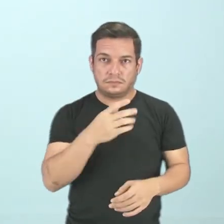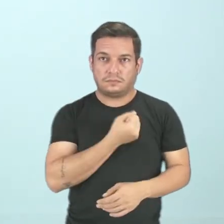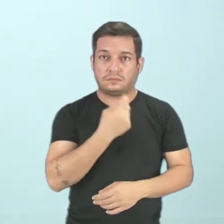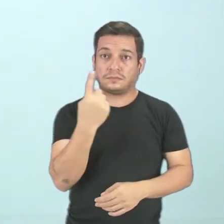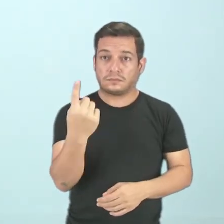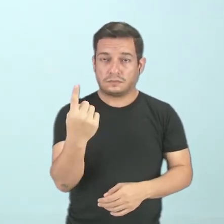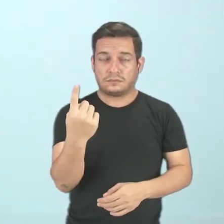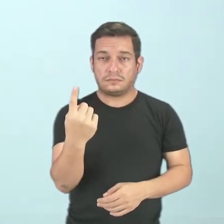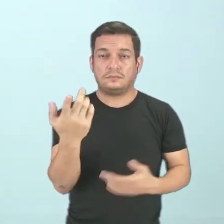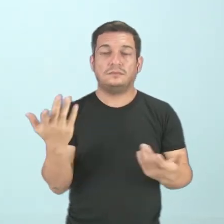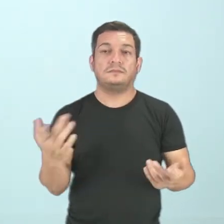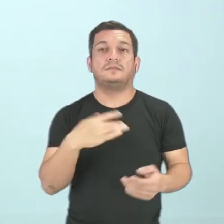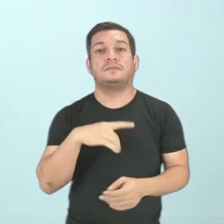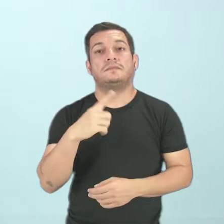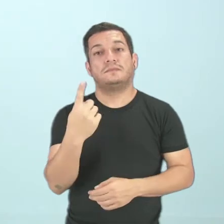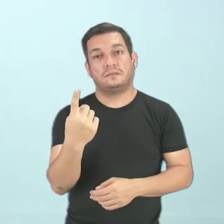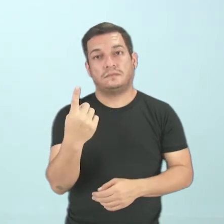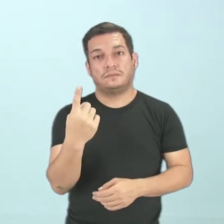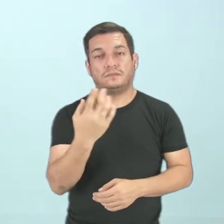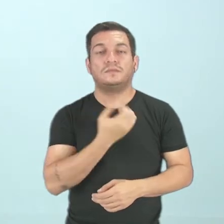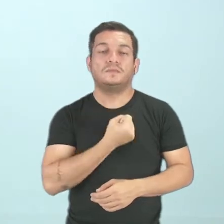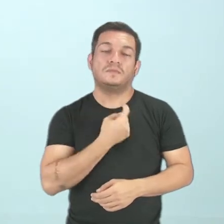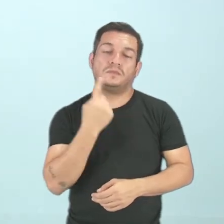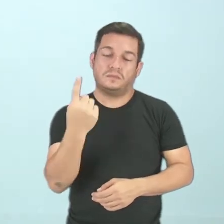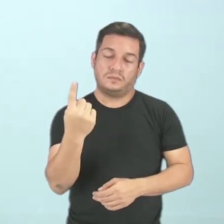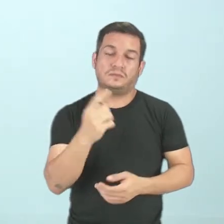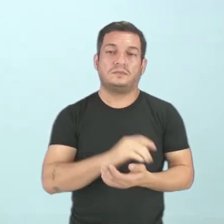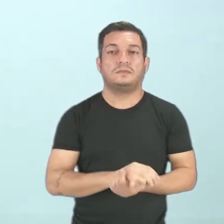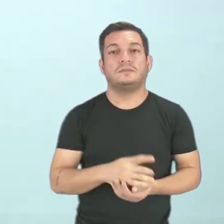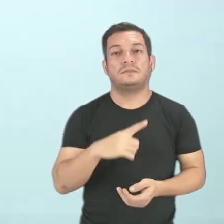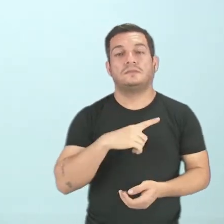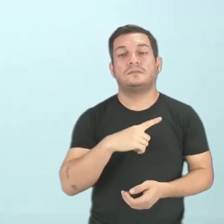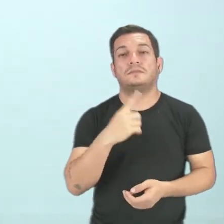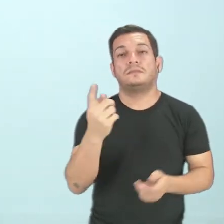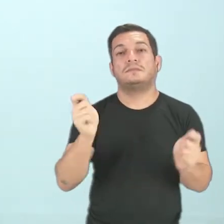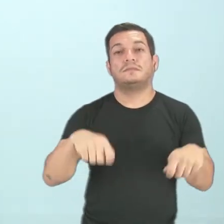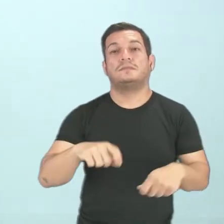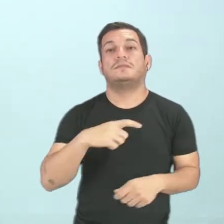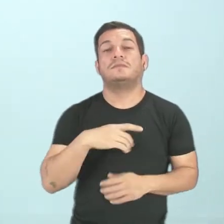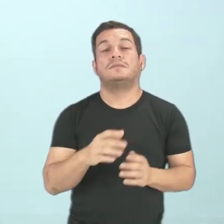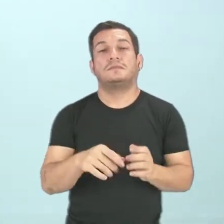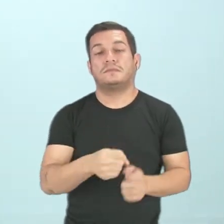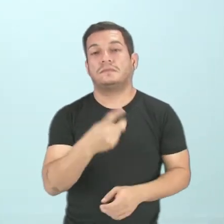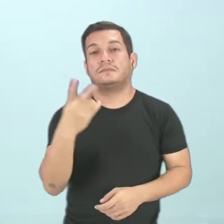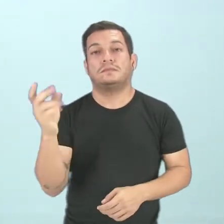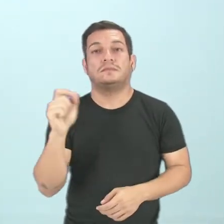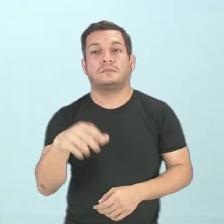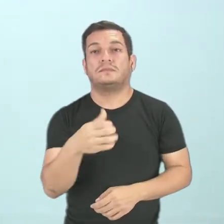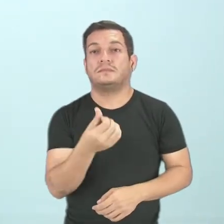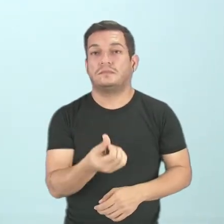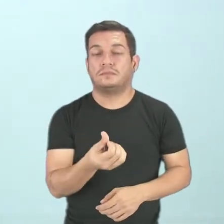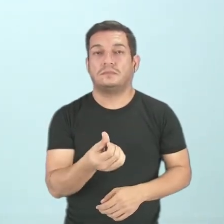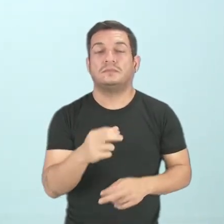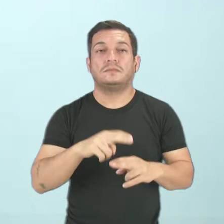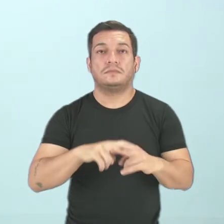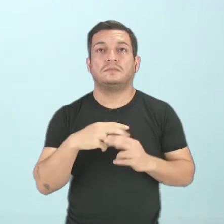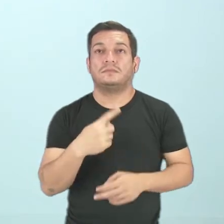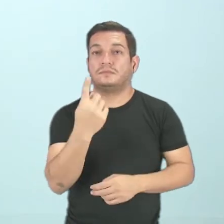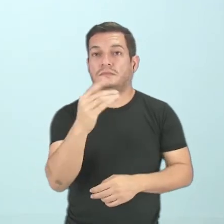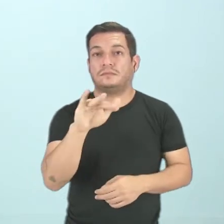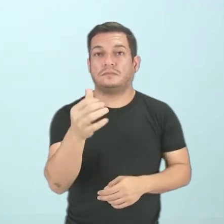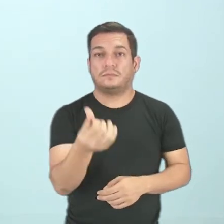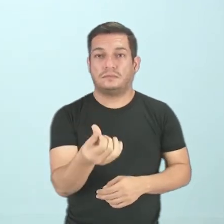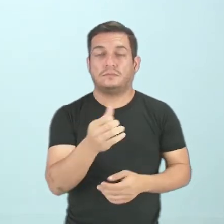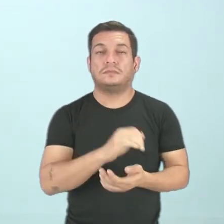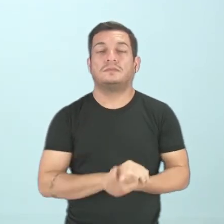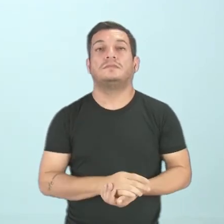número 1? Bem, só existe um número 1. Então eu tenho uma possibilidade de um total de 6, por isso 1/6.